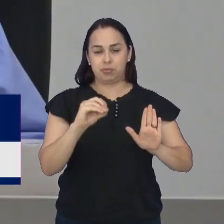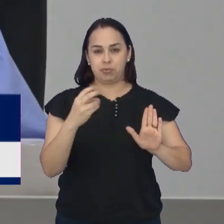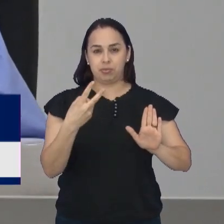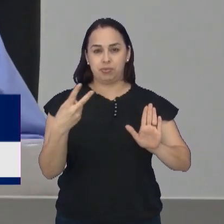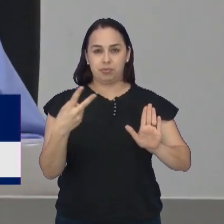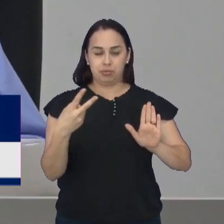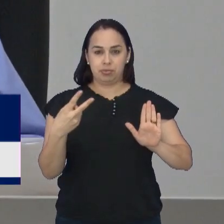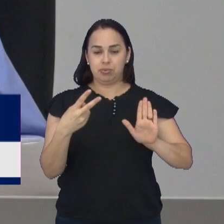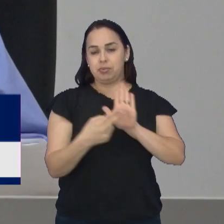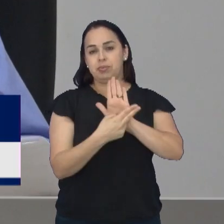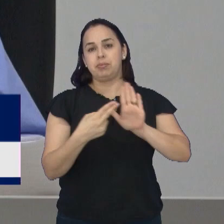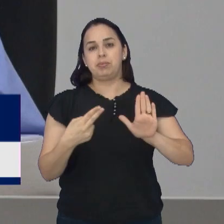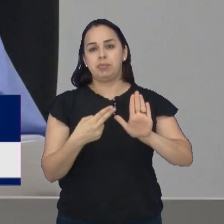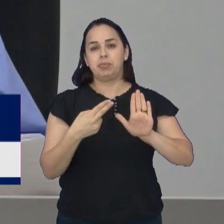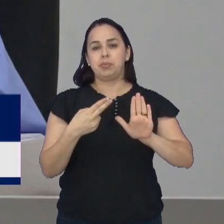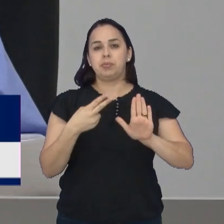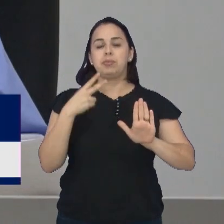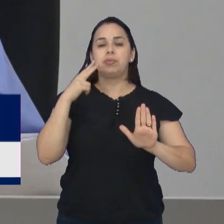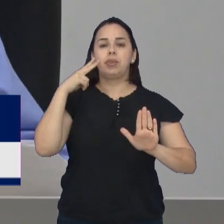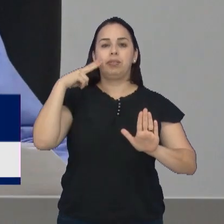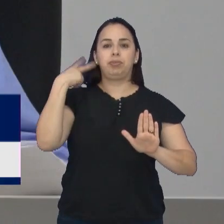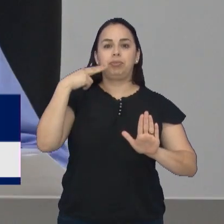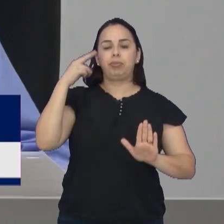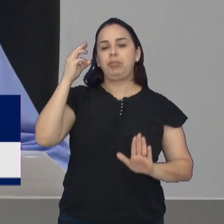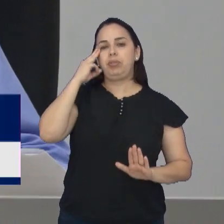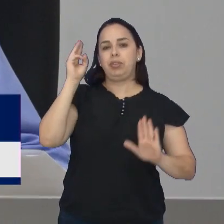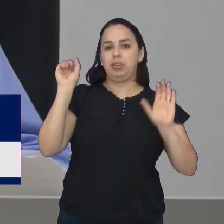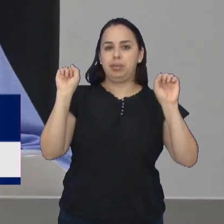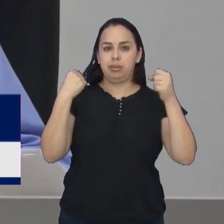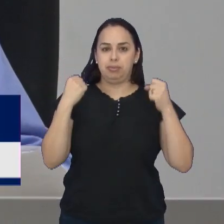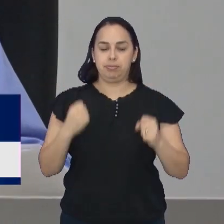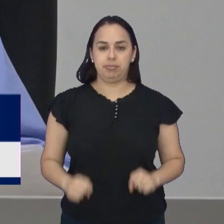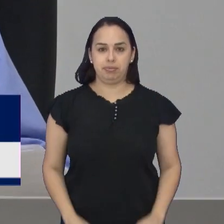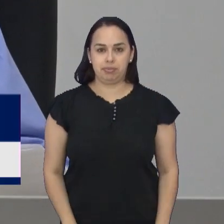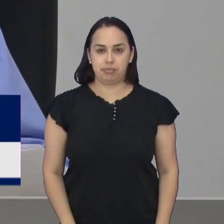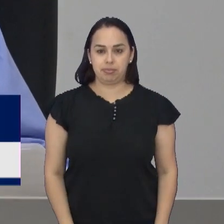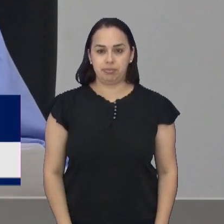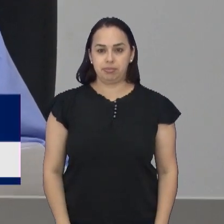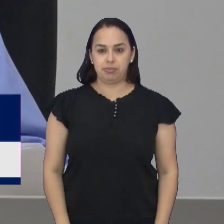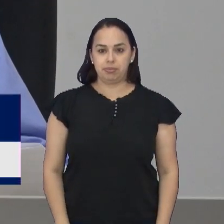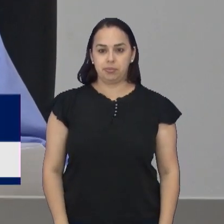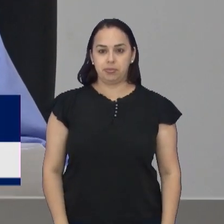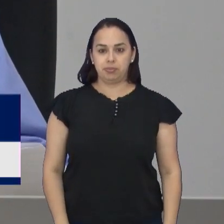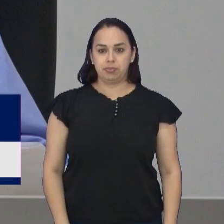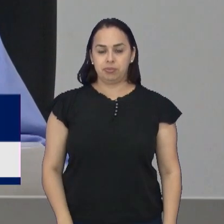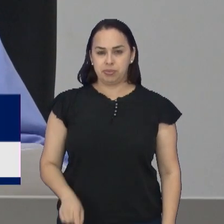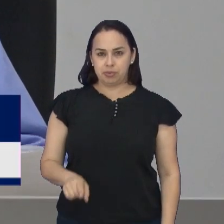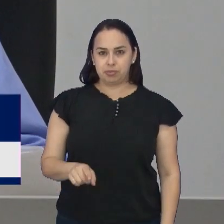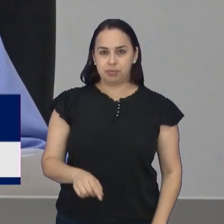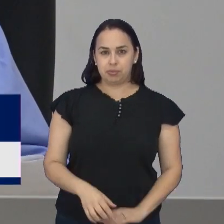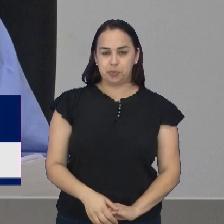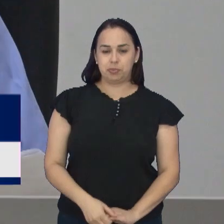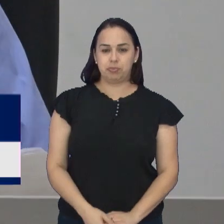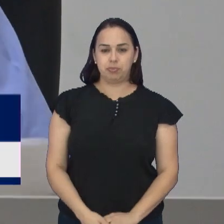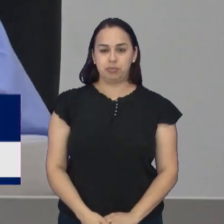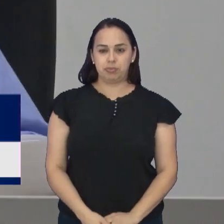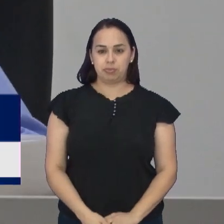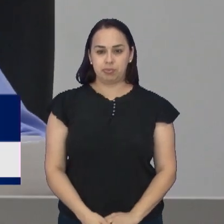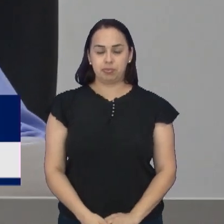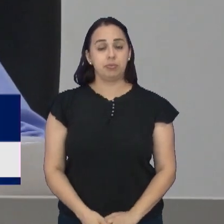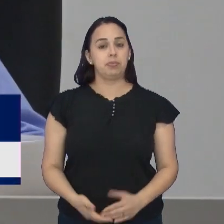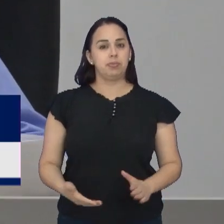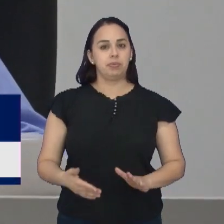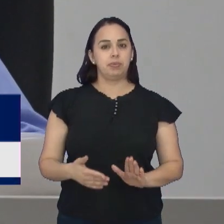359/2022, autoria, vereador Marcão da Academia. Inscrito para falar? Vai falar?